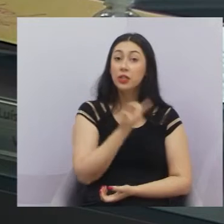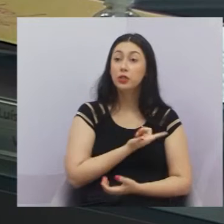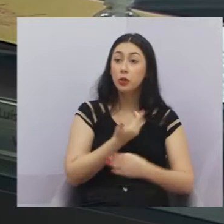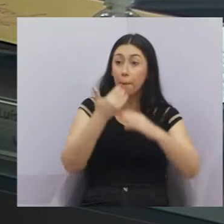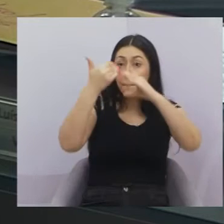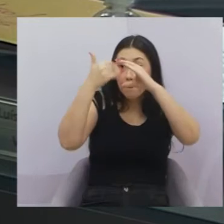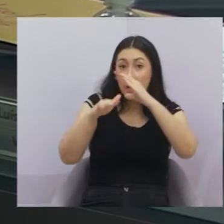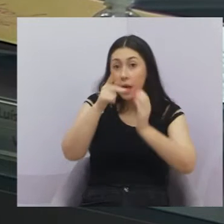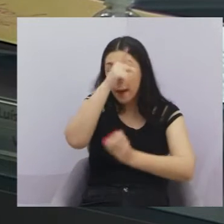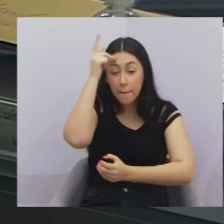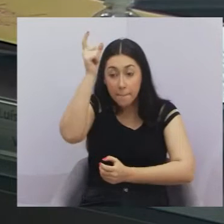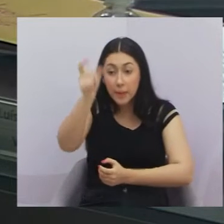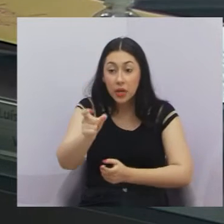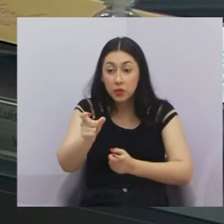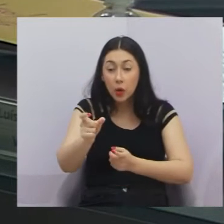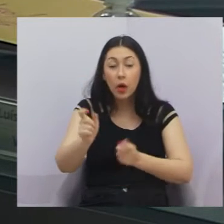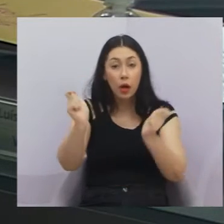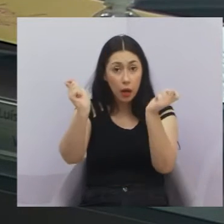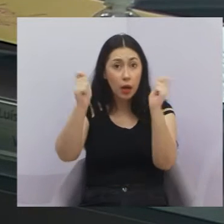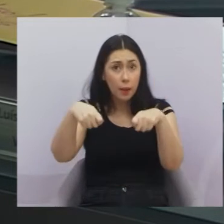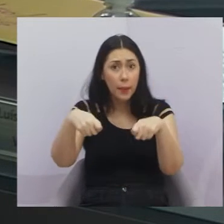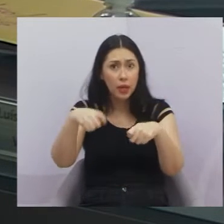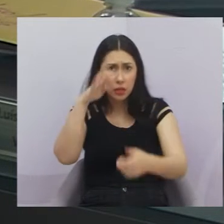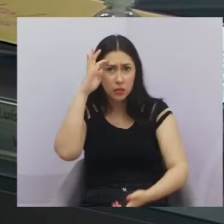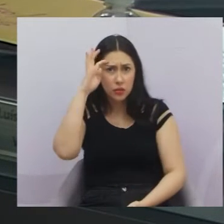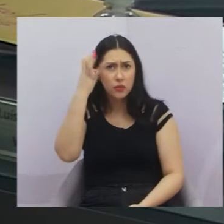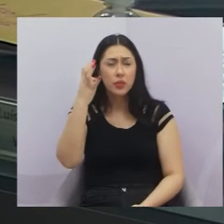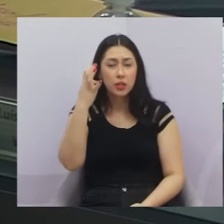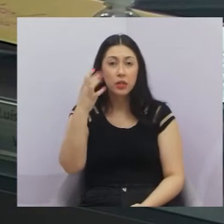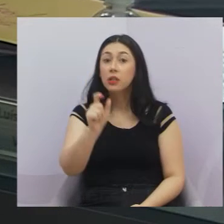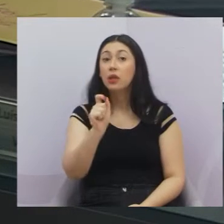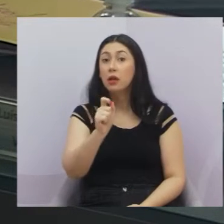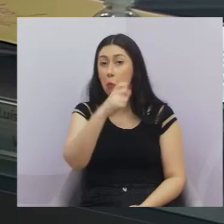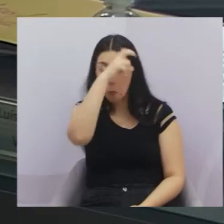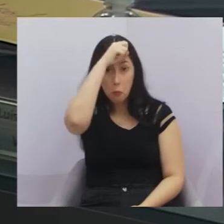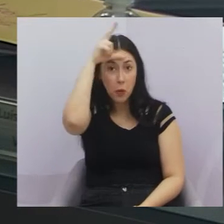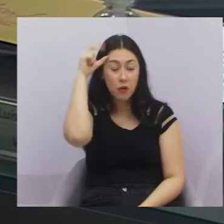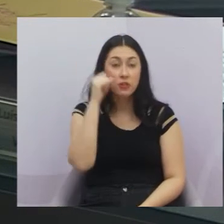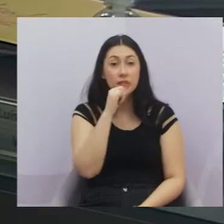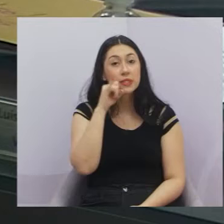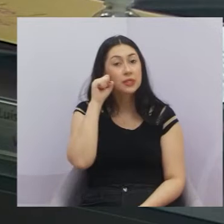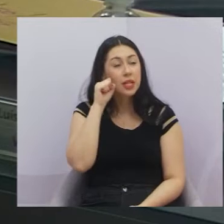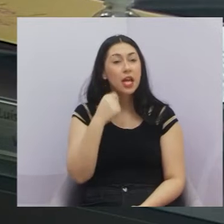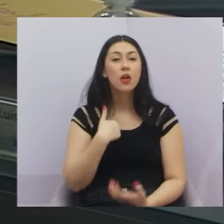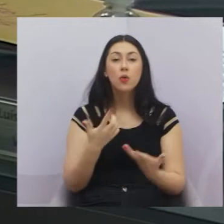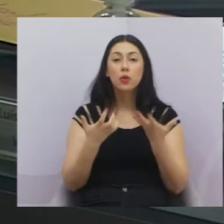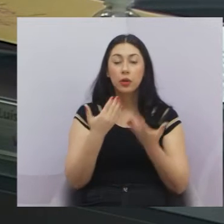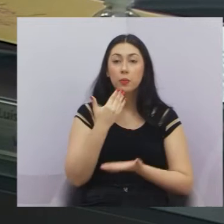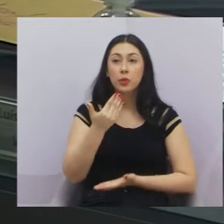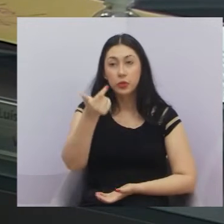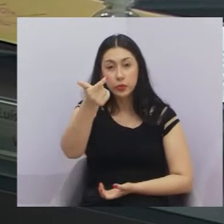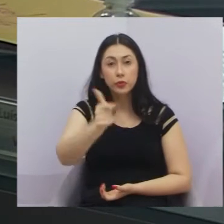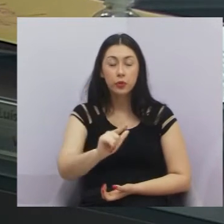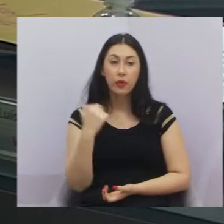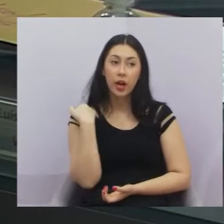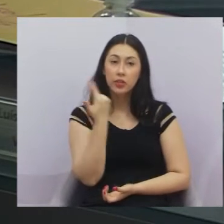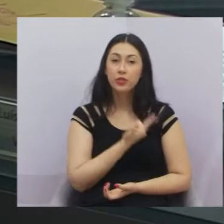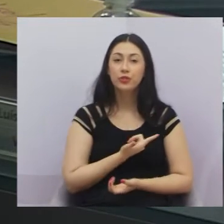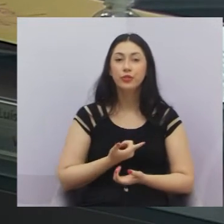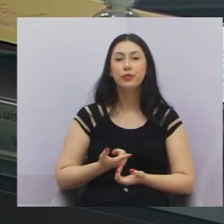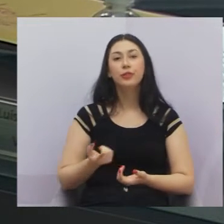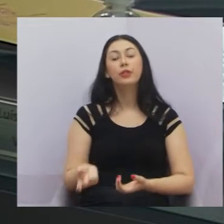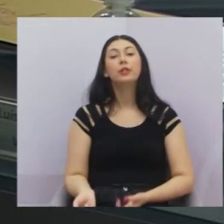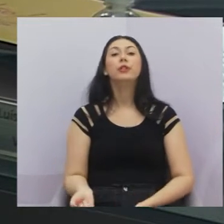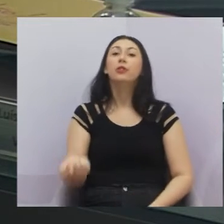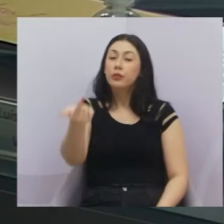quem tem que resolver, que é o prefeito Isaías. Então, eu quero aqui deixar esse pedido novamente. Nós estamos levantando esse problema na